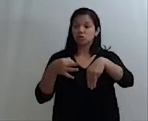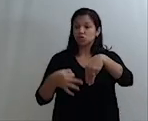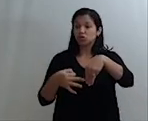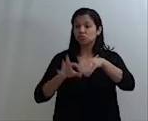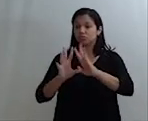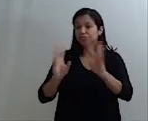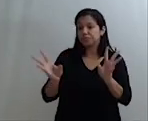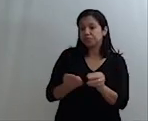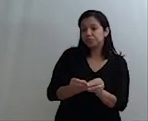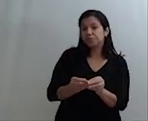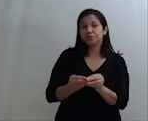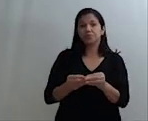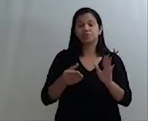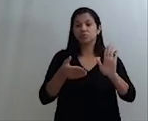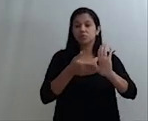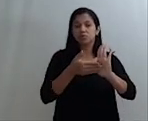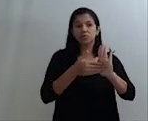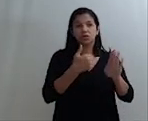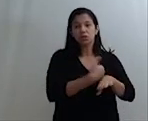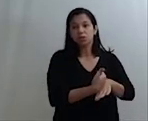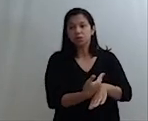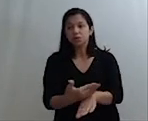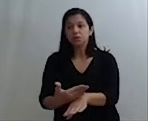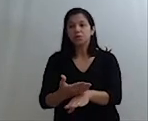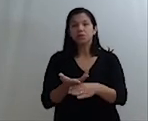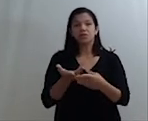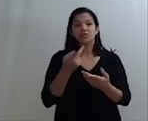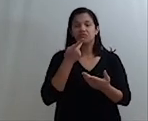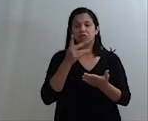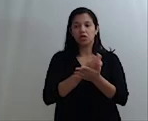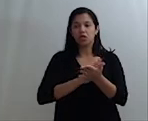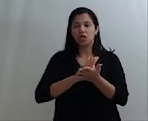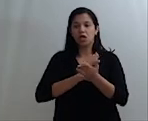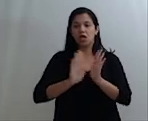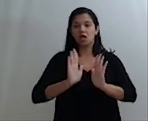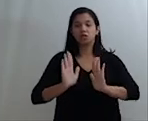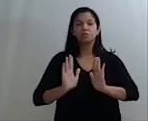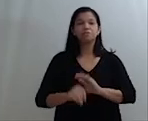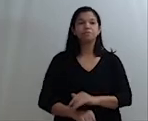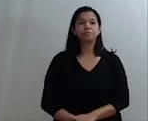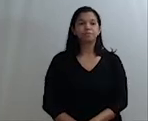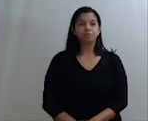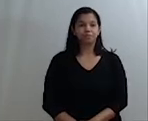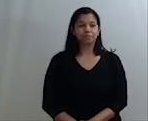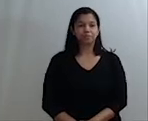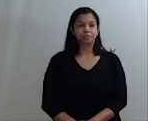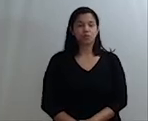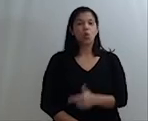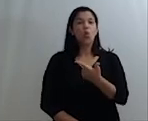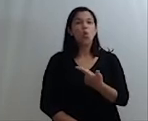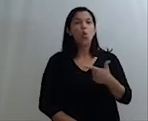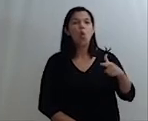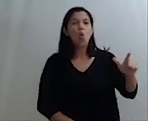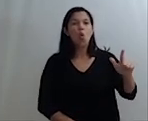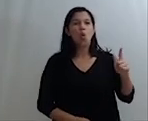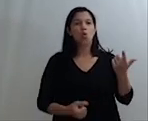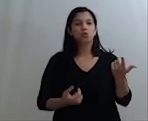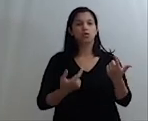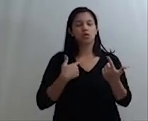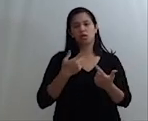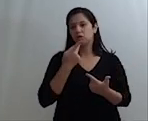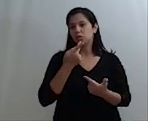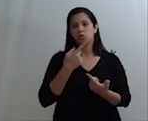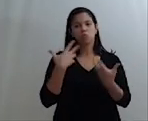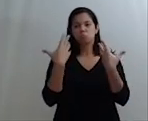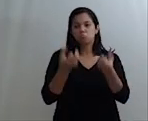dado adiantada a hora não vou fazer mais nenhuma nenhuma mais argumentação eu estou negando provimento